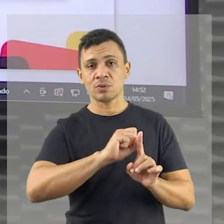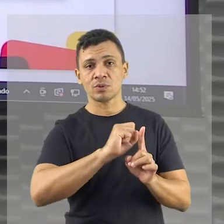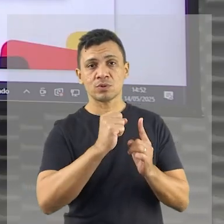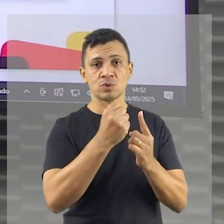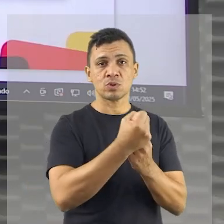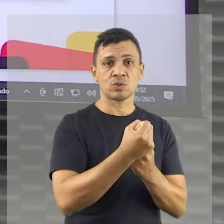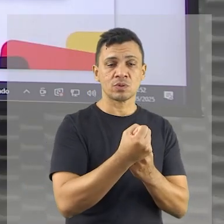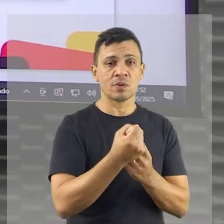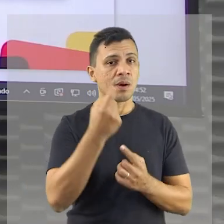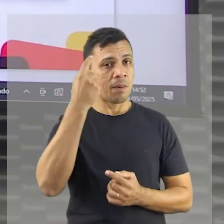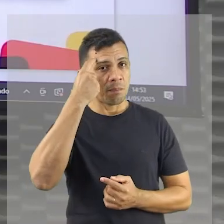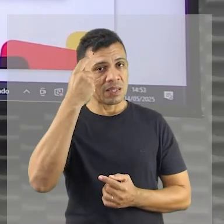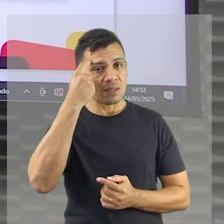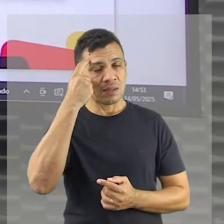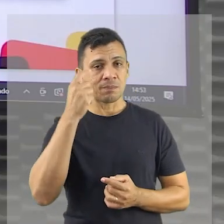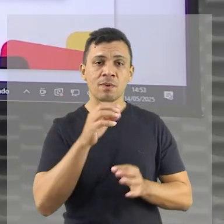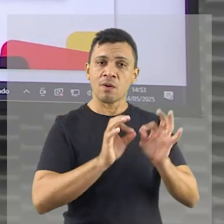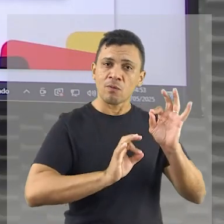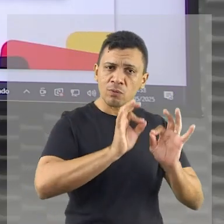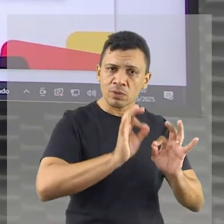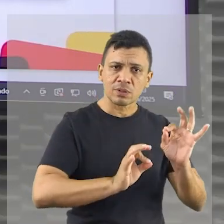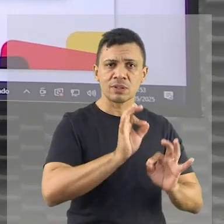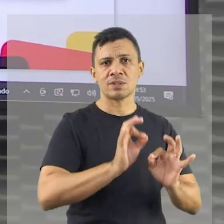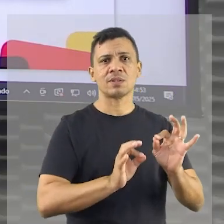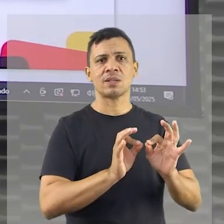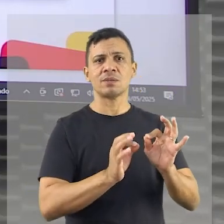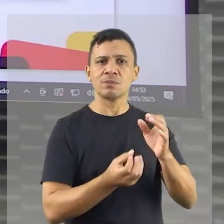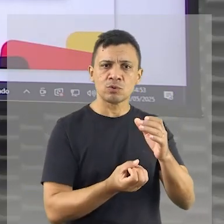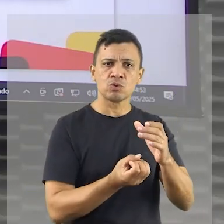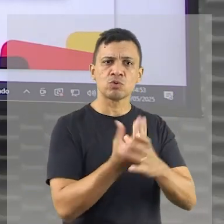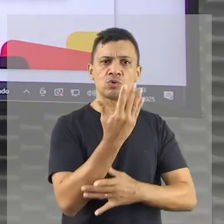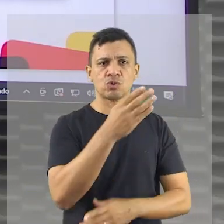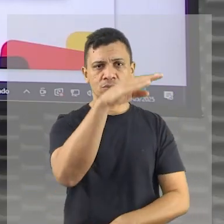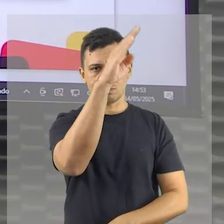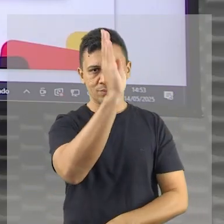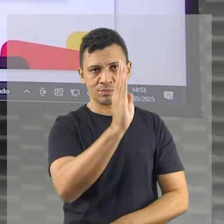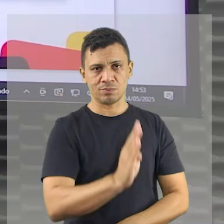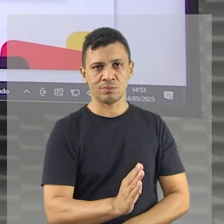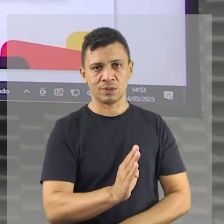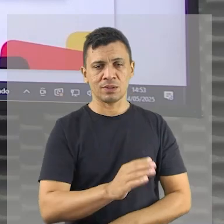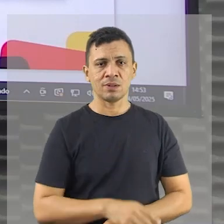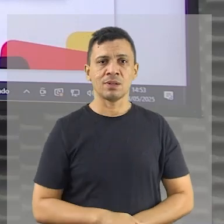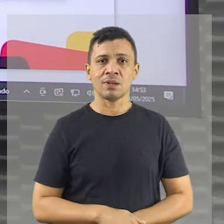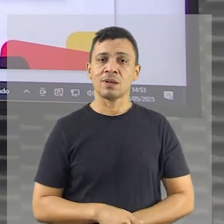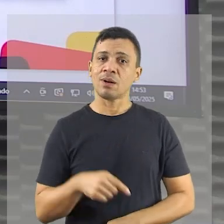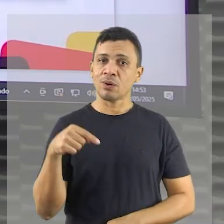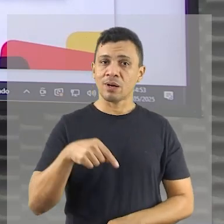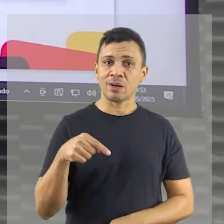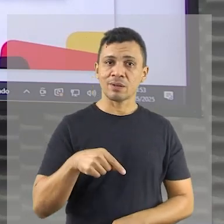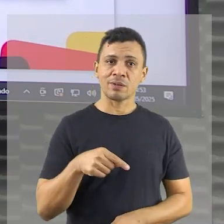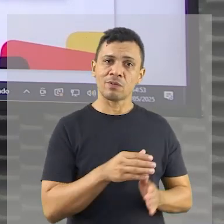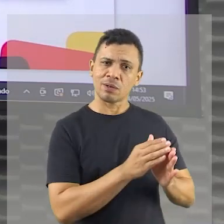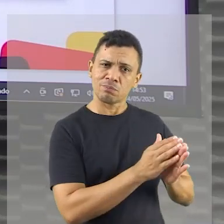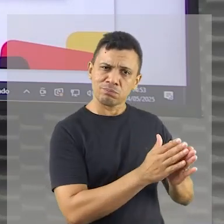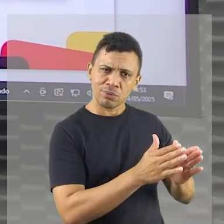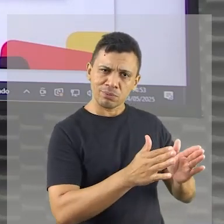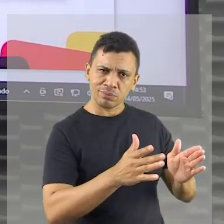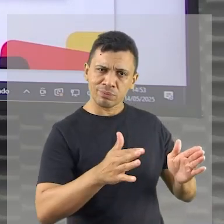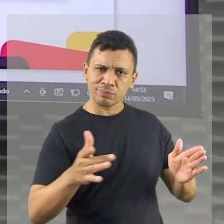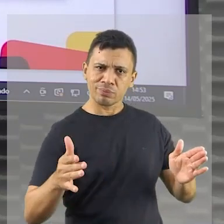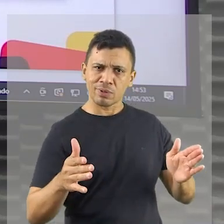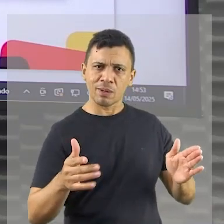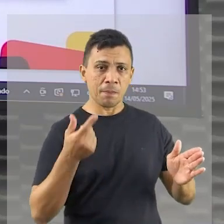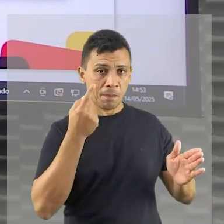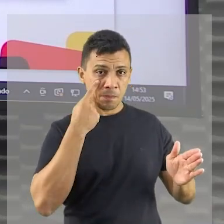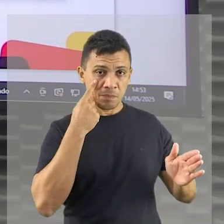Olá, saudações a todos e todas. Professor Sérgio Menins, professor de Sociologia, mais uma vez com vocês. E